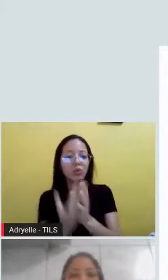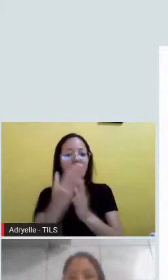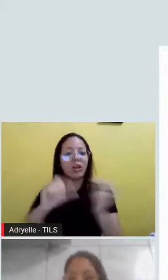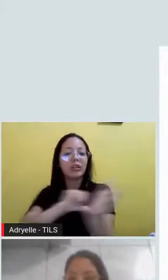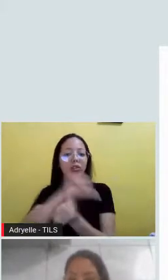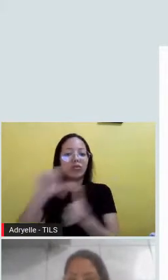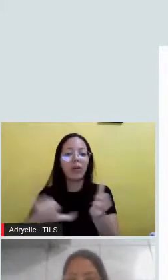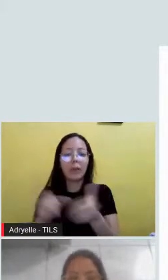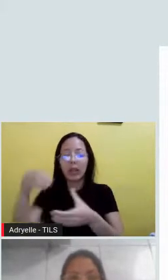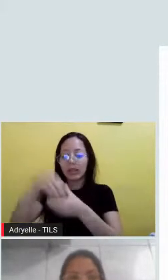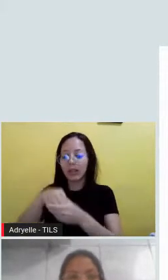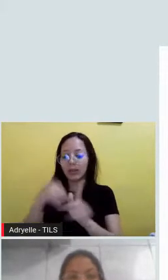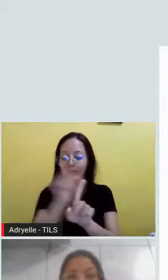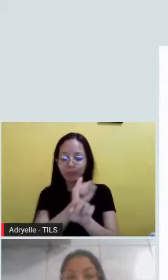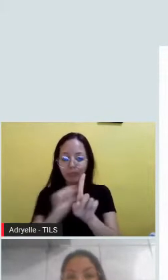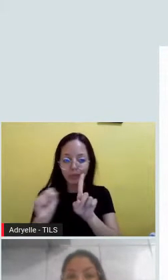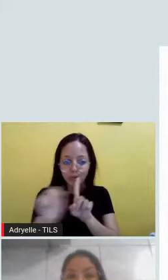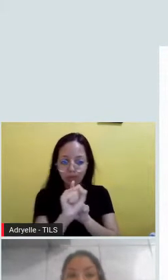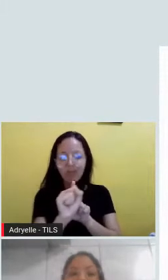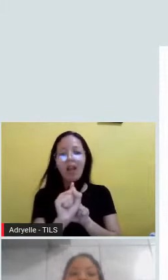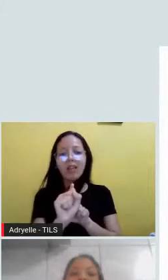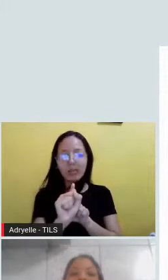na sociedade.